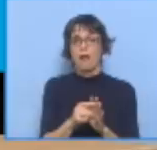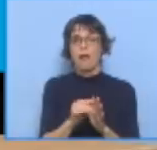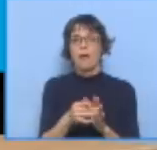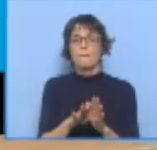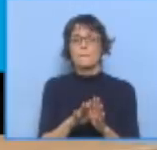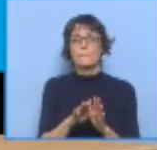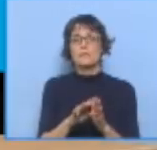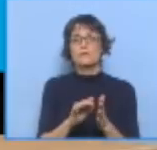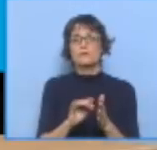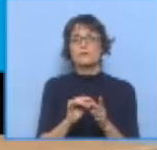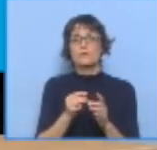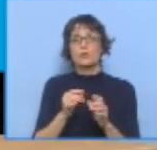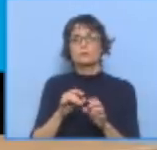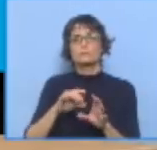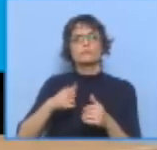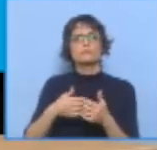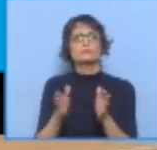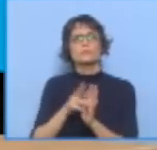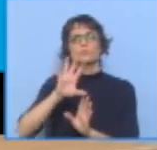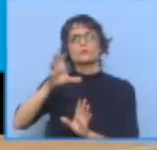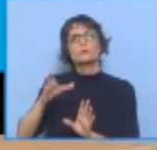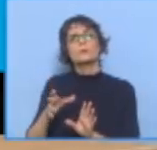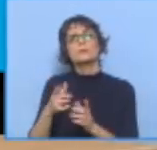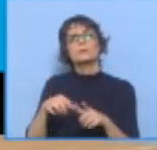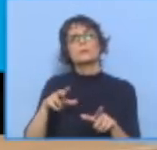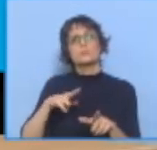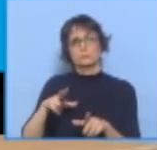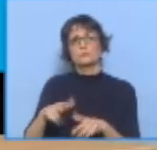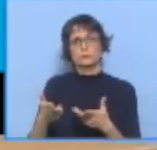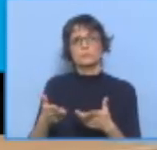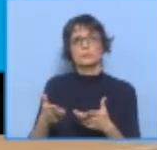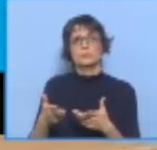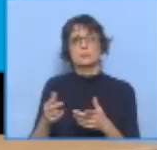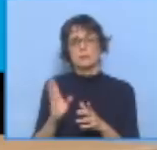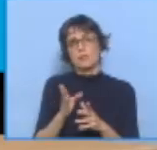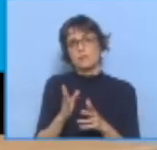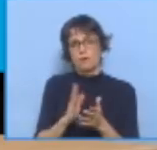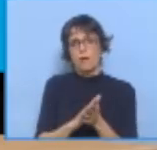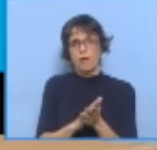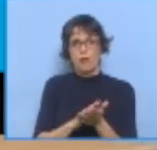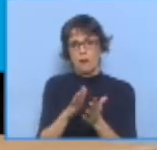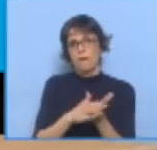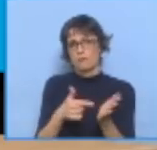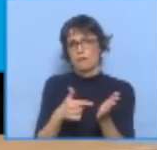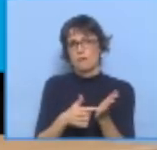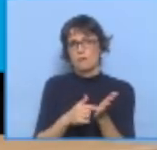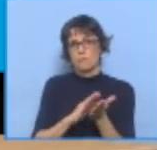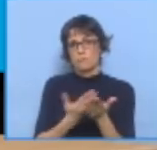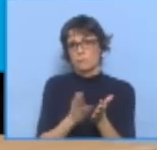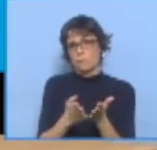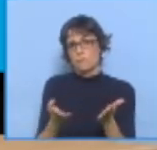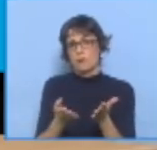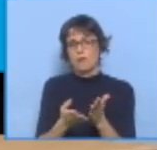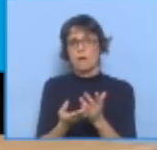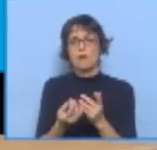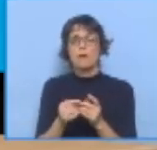outros países de língua lusófona que já usam também os textos litúrgicos traduzidos em português. Mas terá, naturalmente, a aprovação das